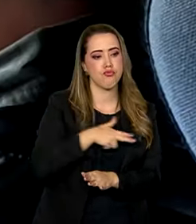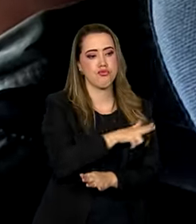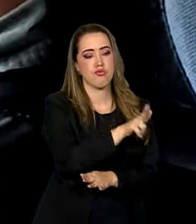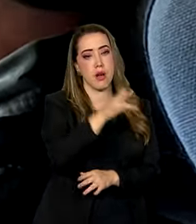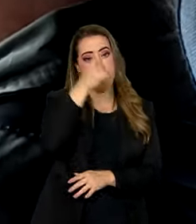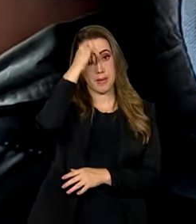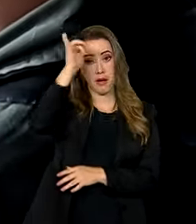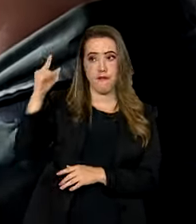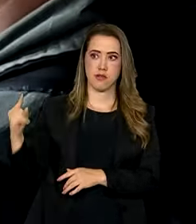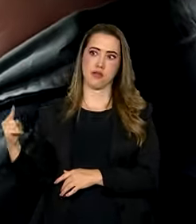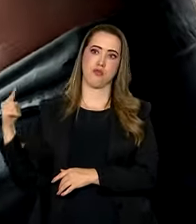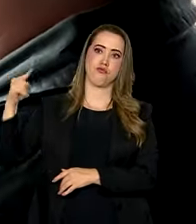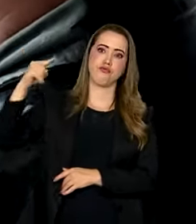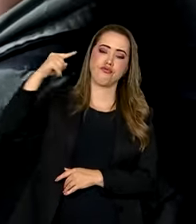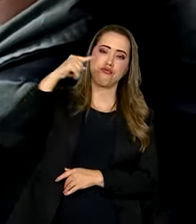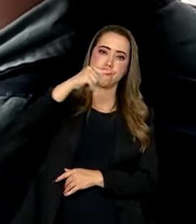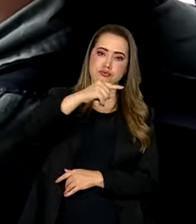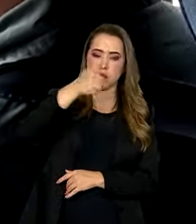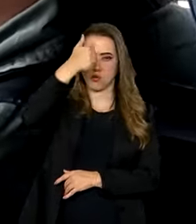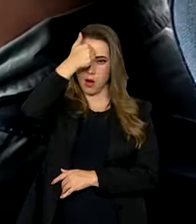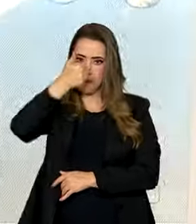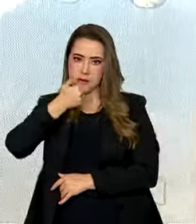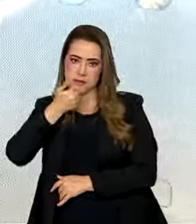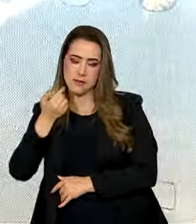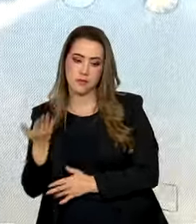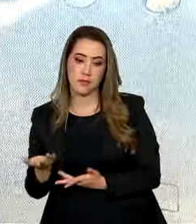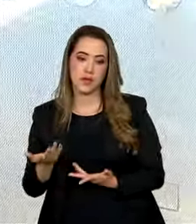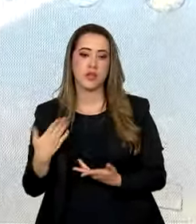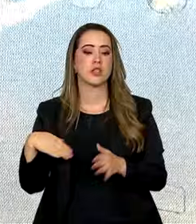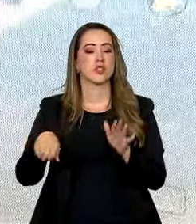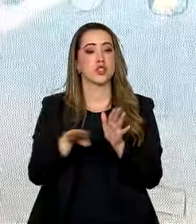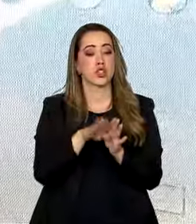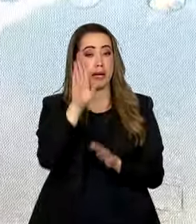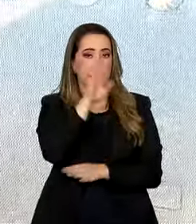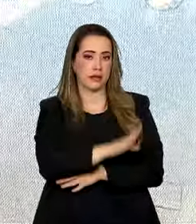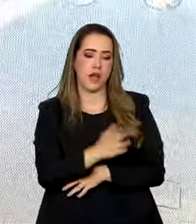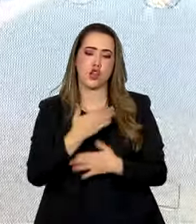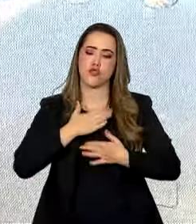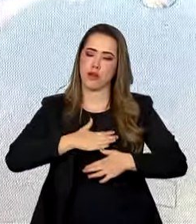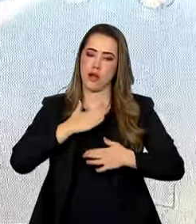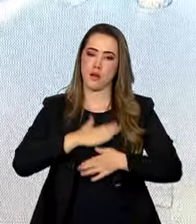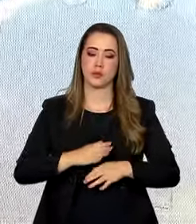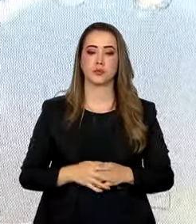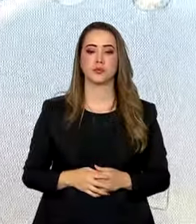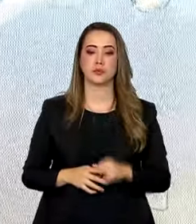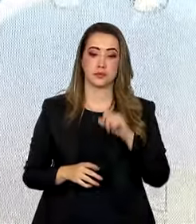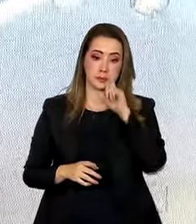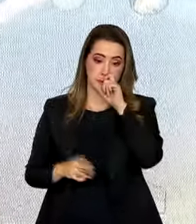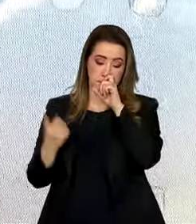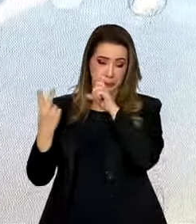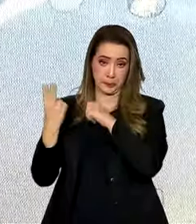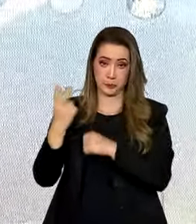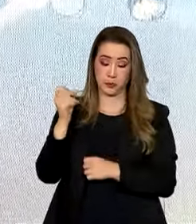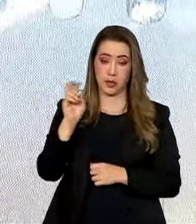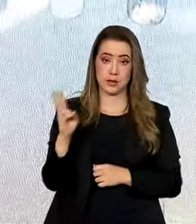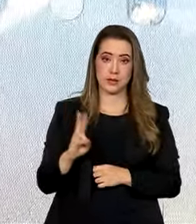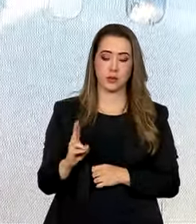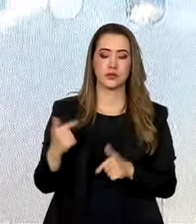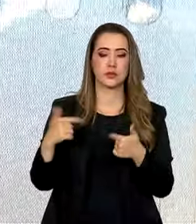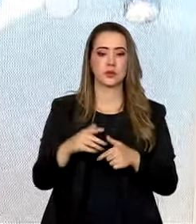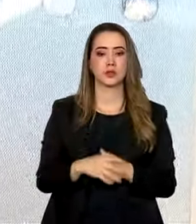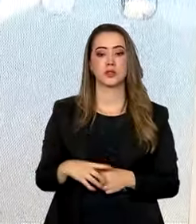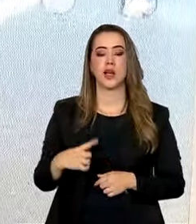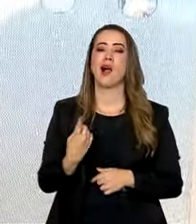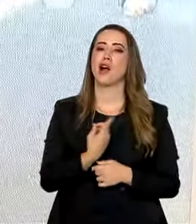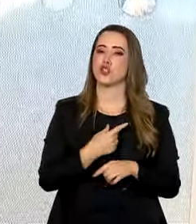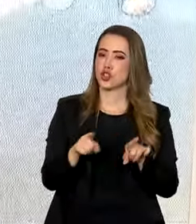Hamas. A chegada no início da tarde foi tranquila. O comandante Olivieri está fazendo essa missão pela segunda vez. Nós também estávamos